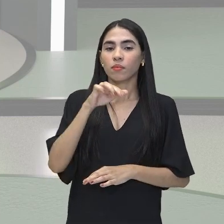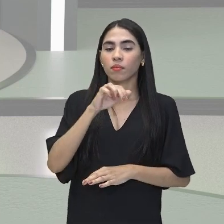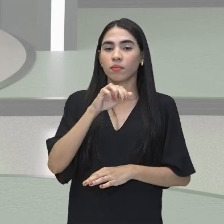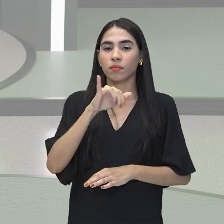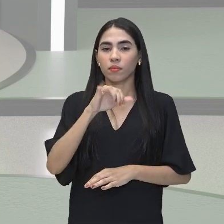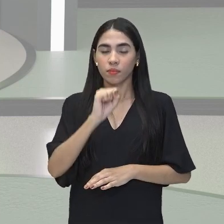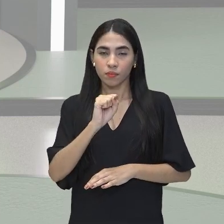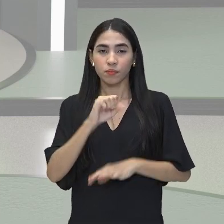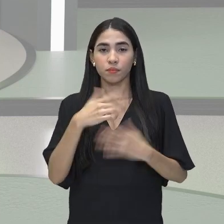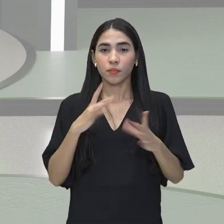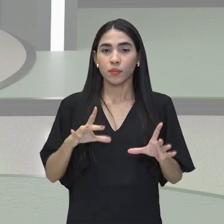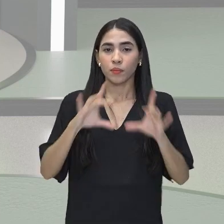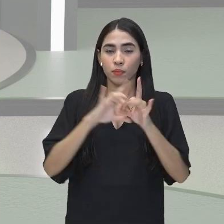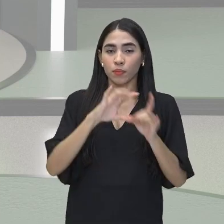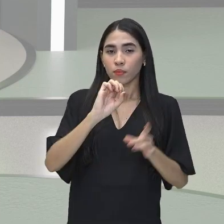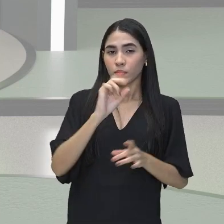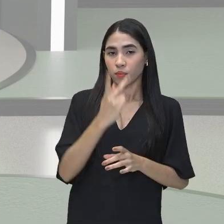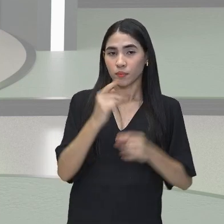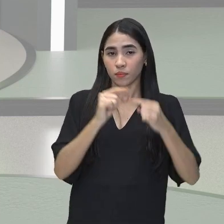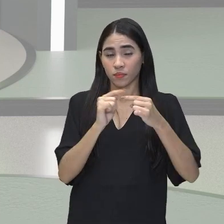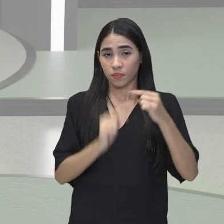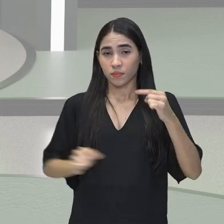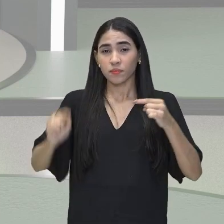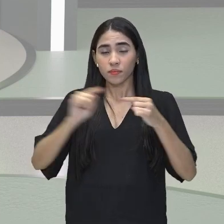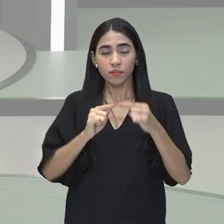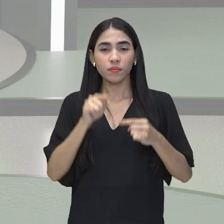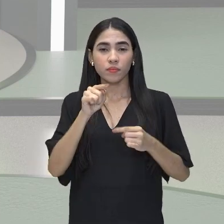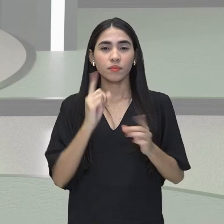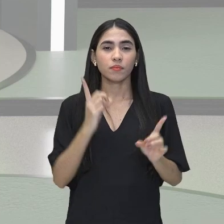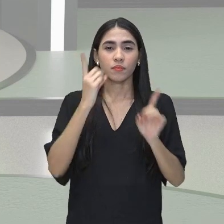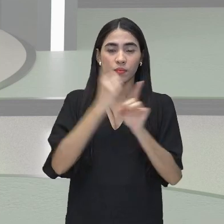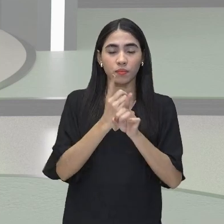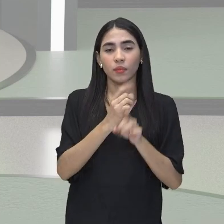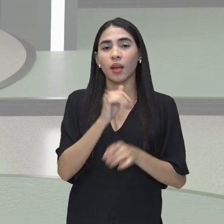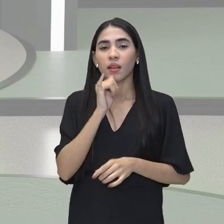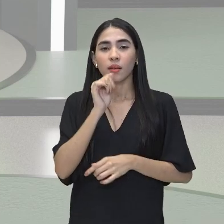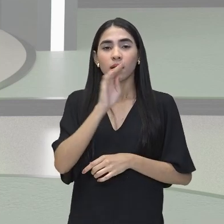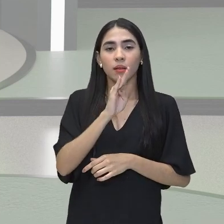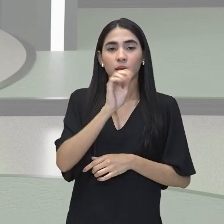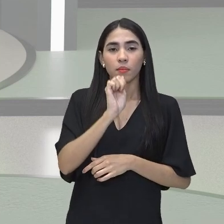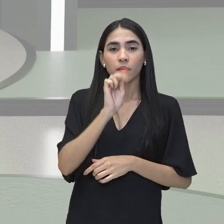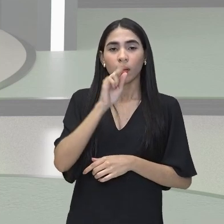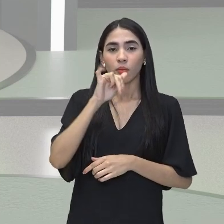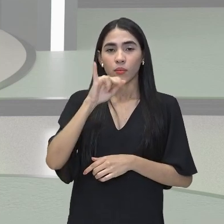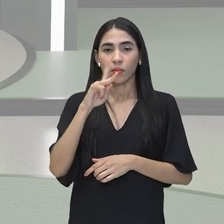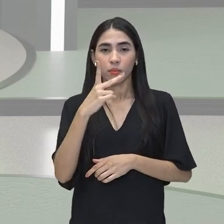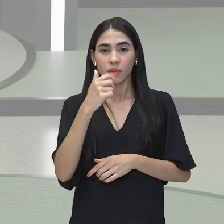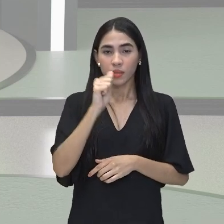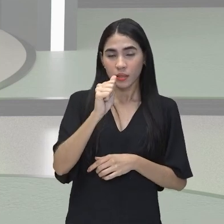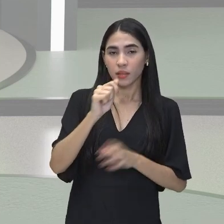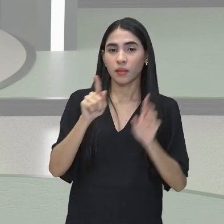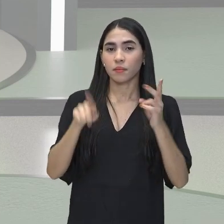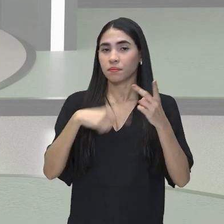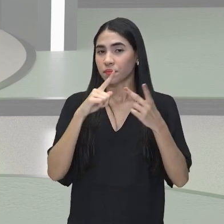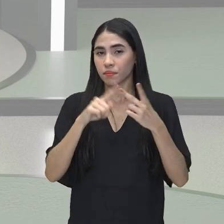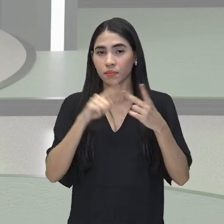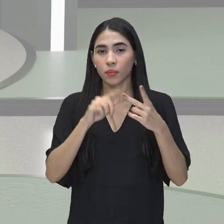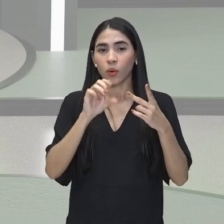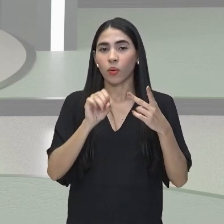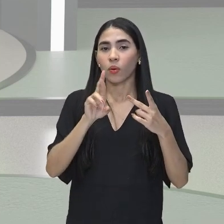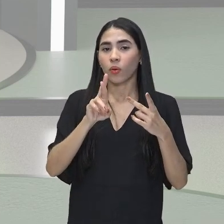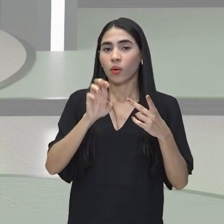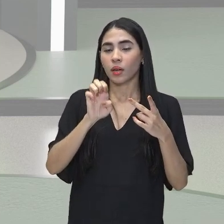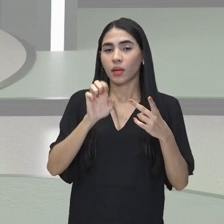a hidroxila ligada ao neuromágico, então a gente encontra fenol na baunilha, que é a vanilina, a gente encontra fenol no